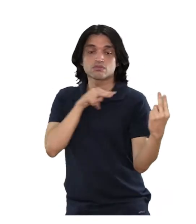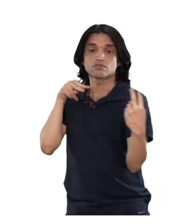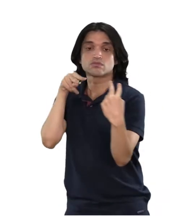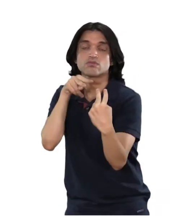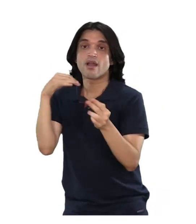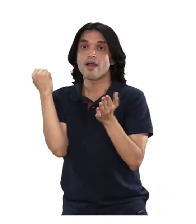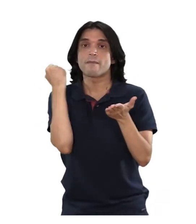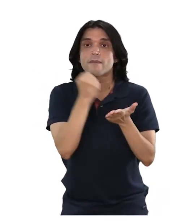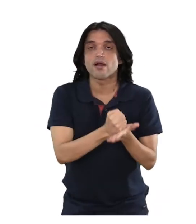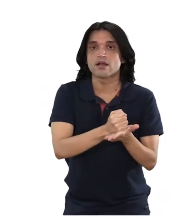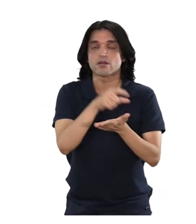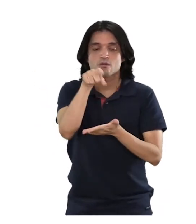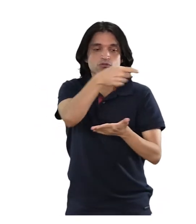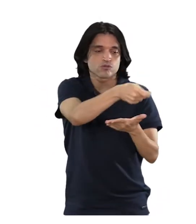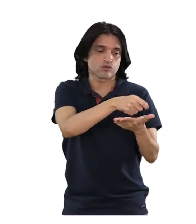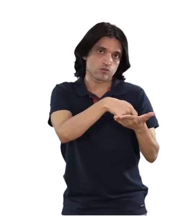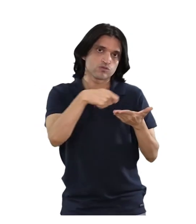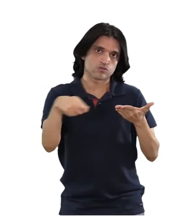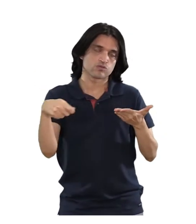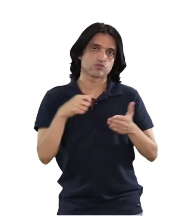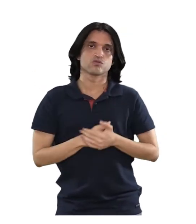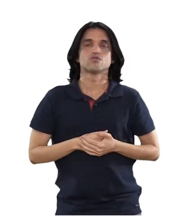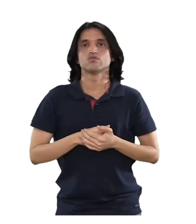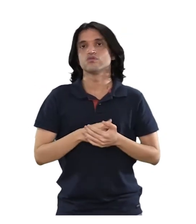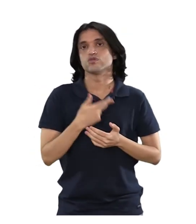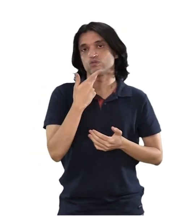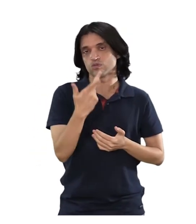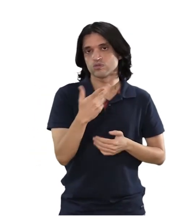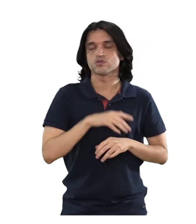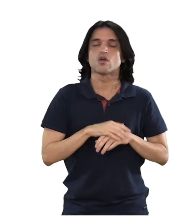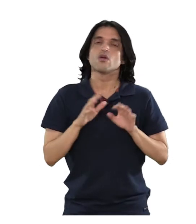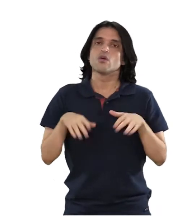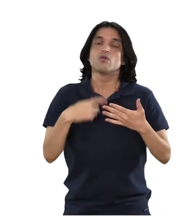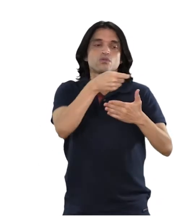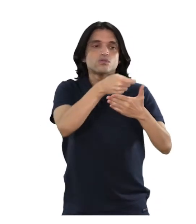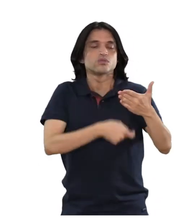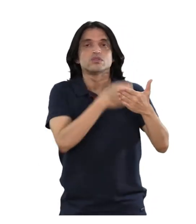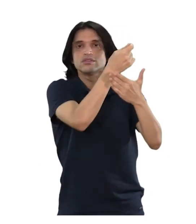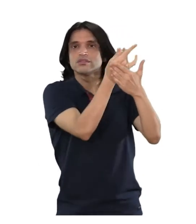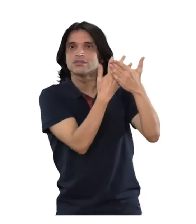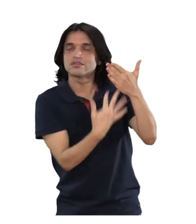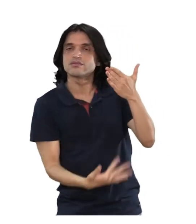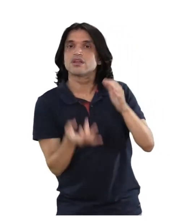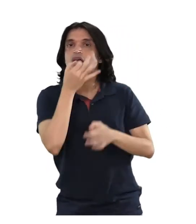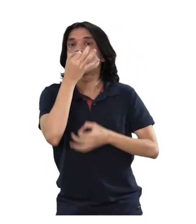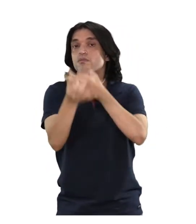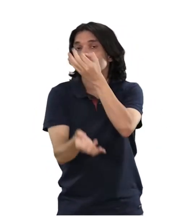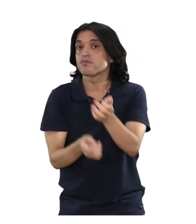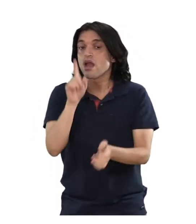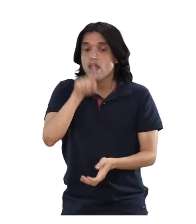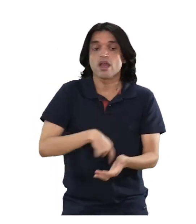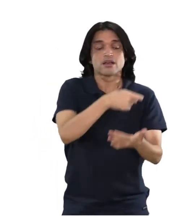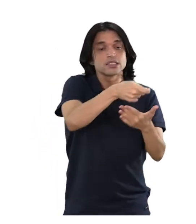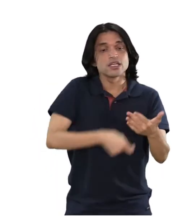seu discurso. Um texto dissertativo argumentativo é um texto opinativo que apresenta